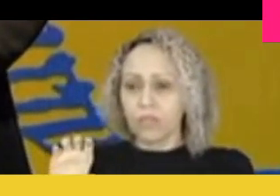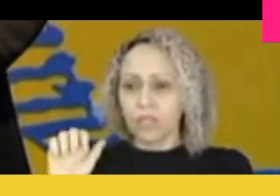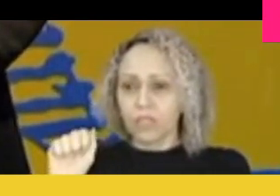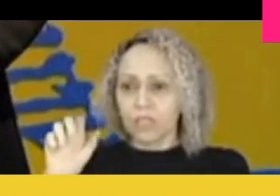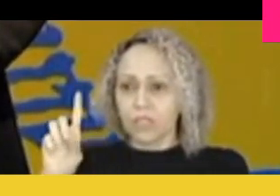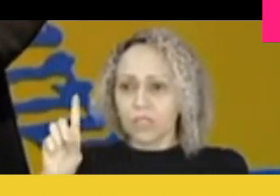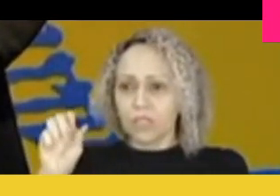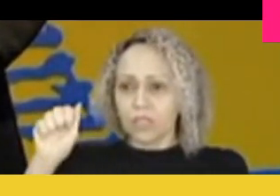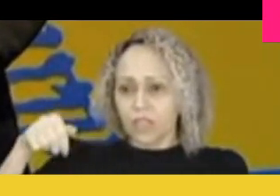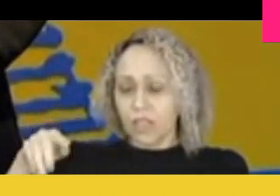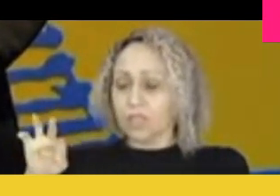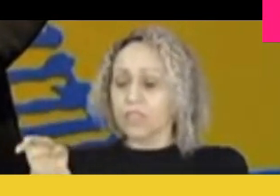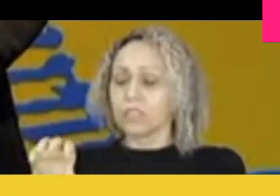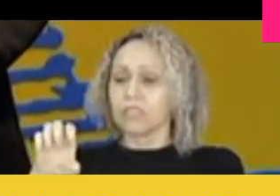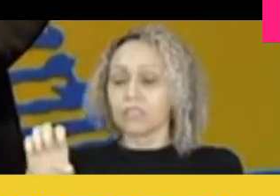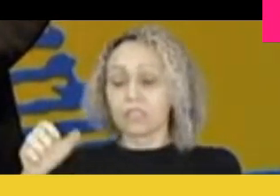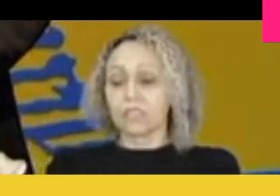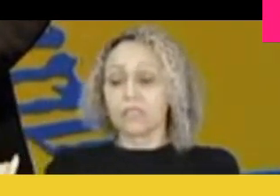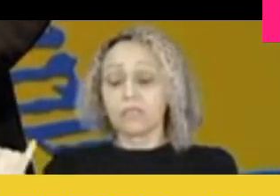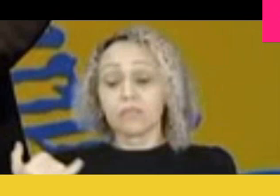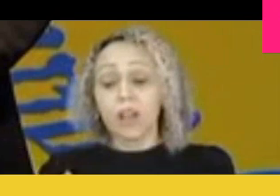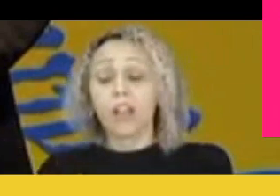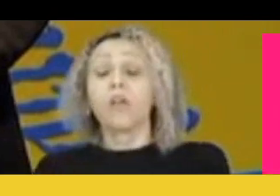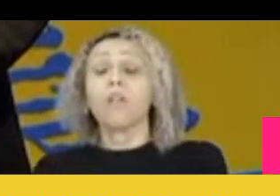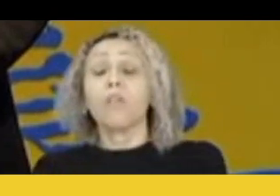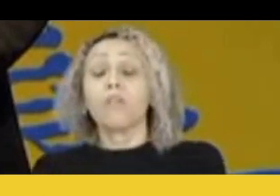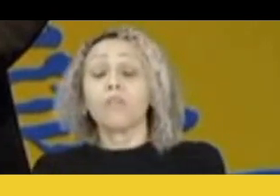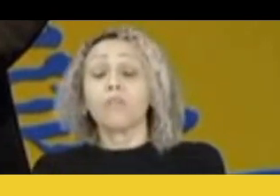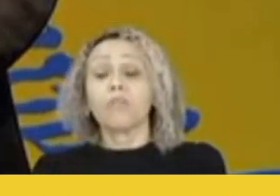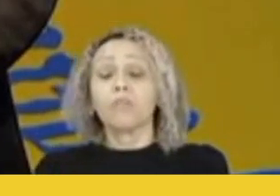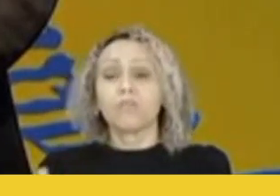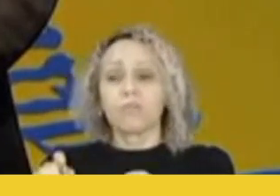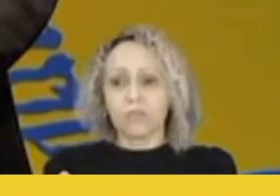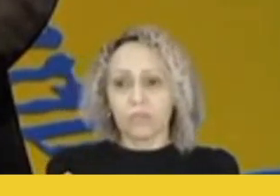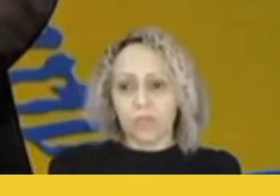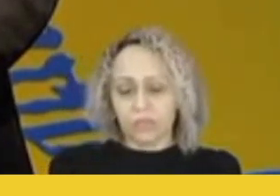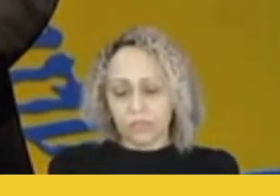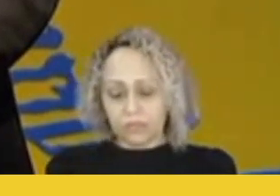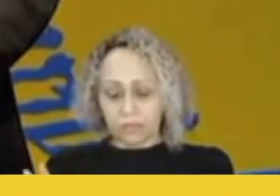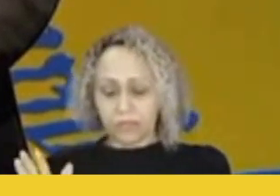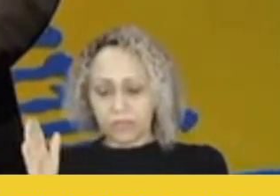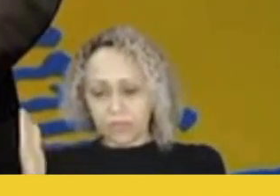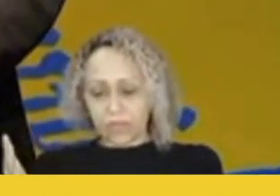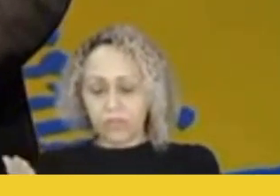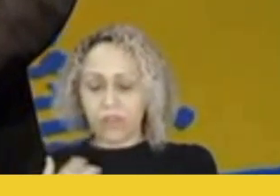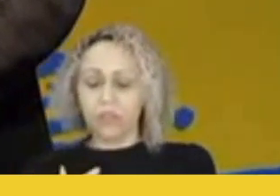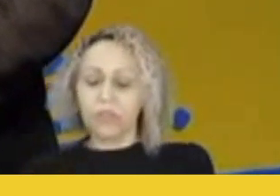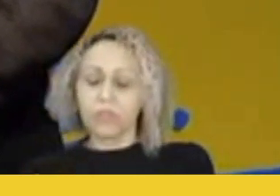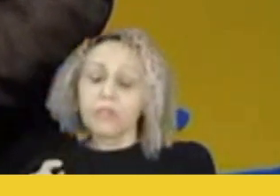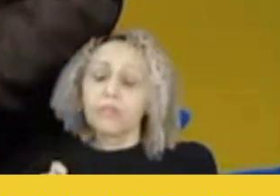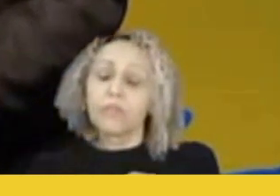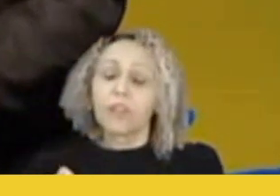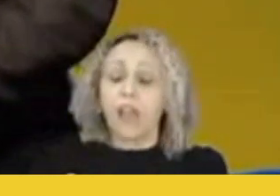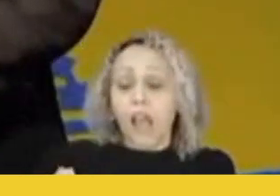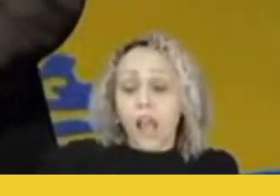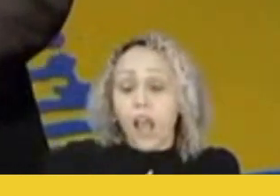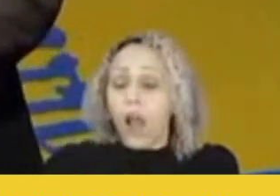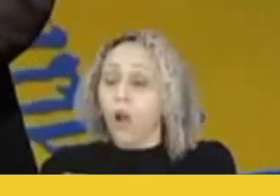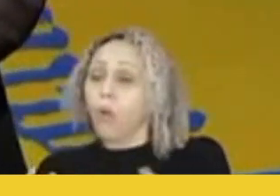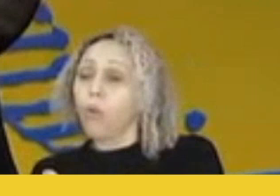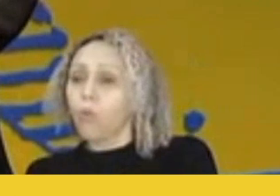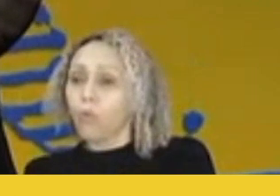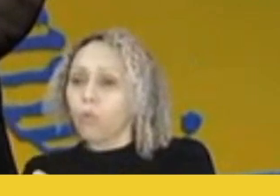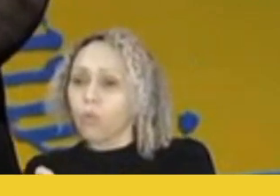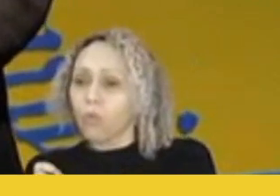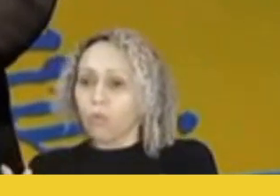primeira etapa do trabalho. Riscos, por conseguinte, alguns já materializados e outros que é nosso